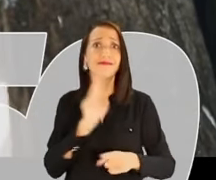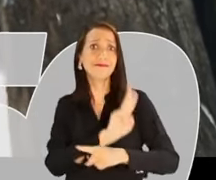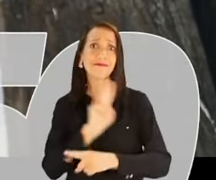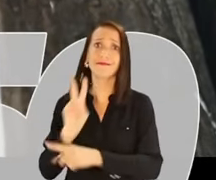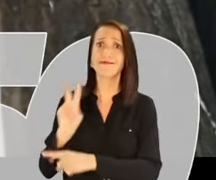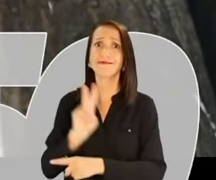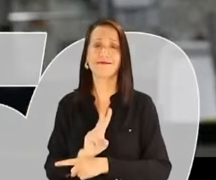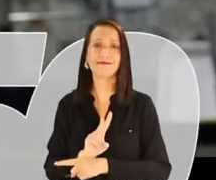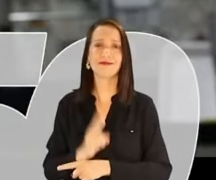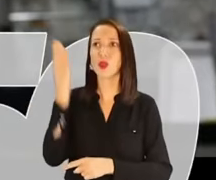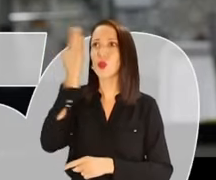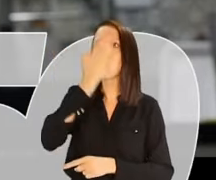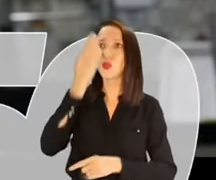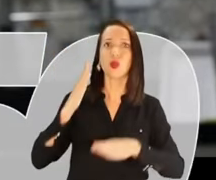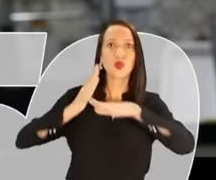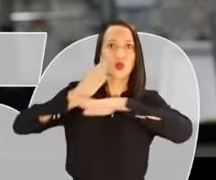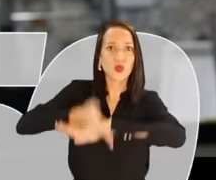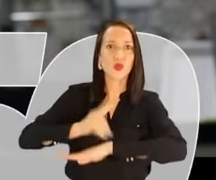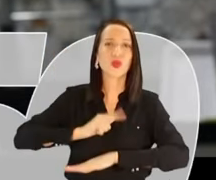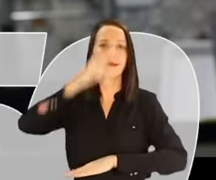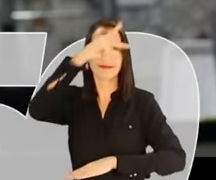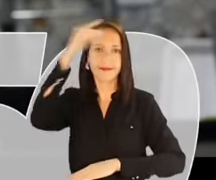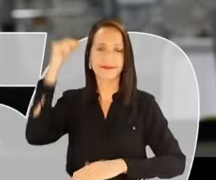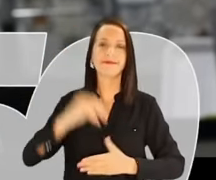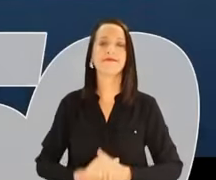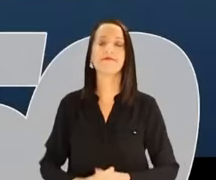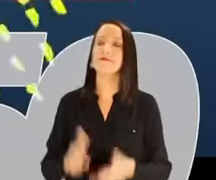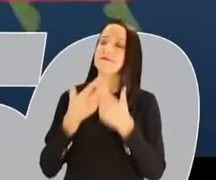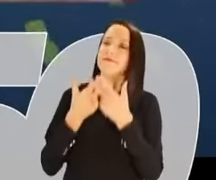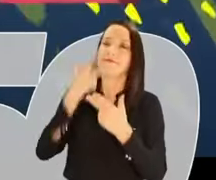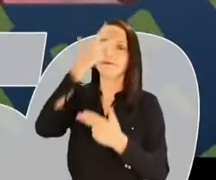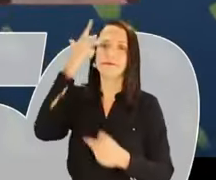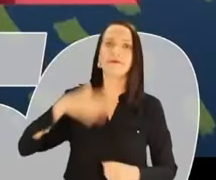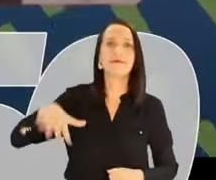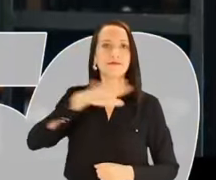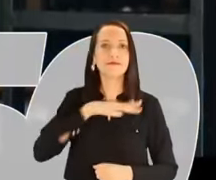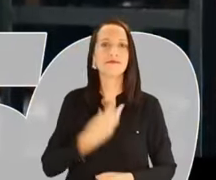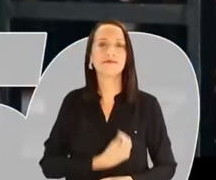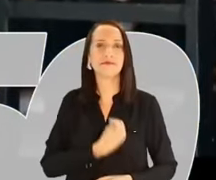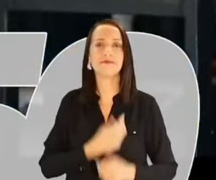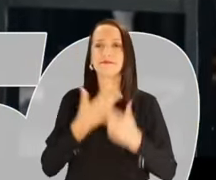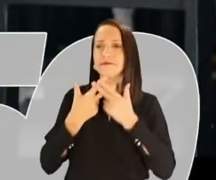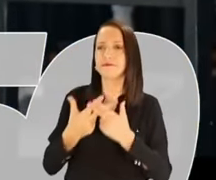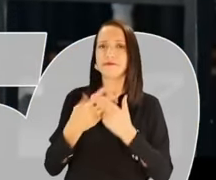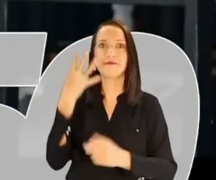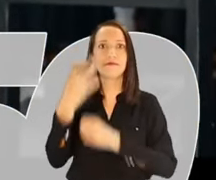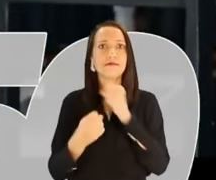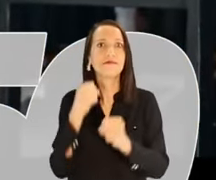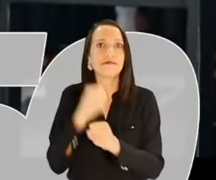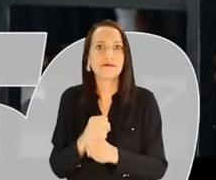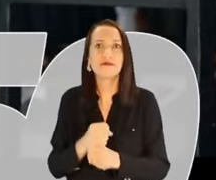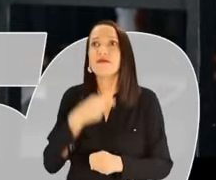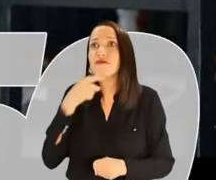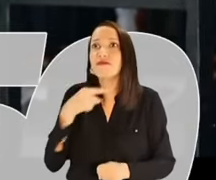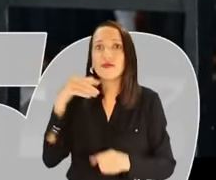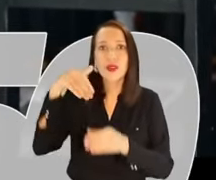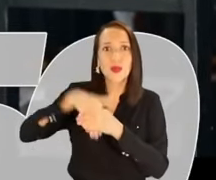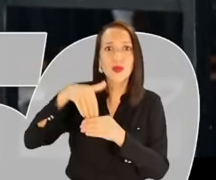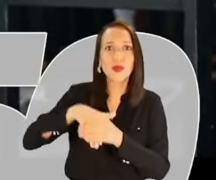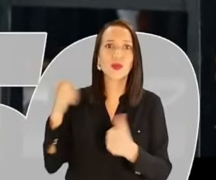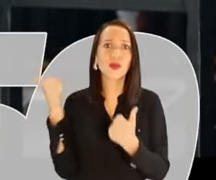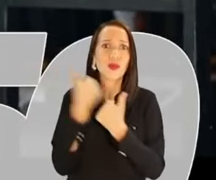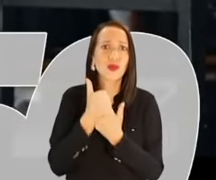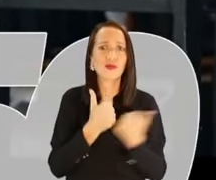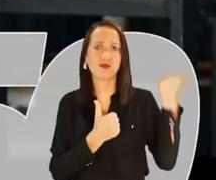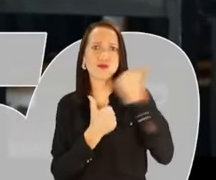um cuidado. Não vi nenhuma atuação da prefeitura. Paciência, né, pessoal? A gente já teve patenta com ele, 4 anos aí, ninguém botou